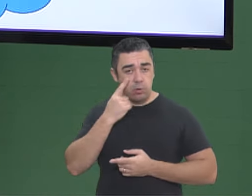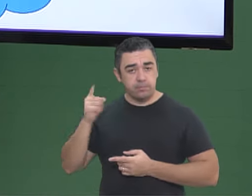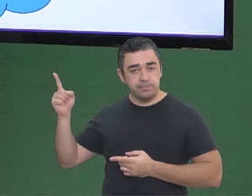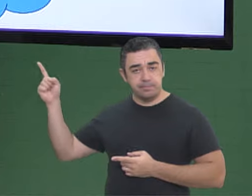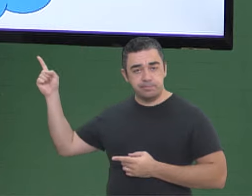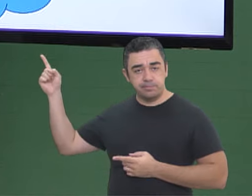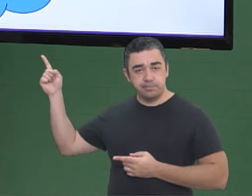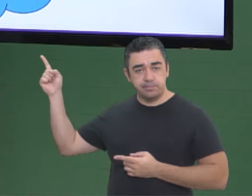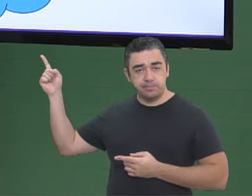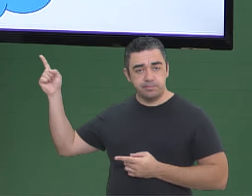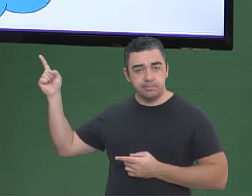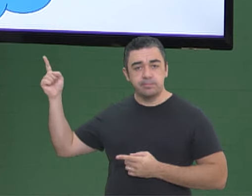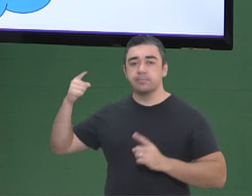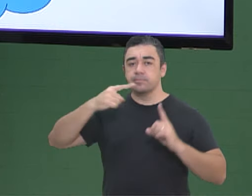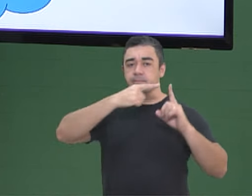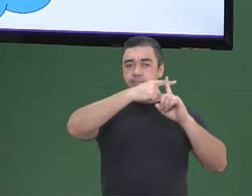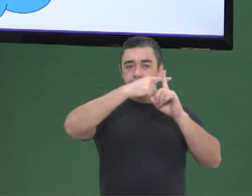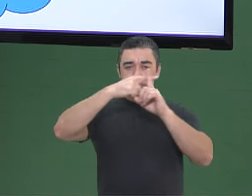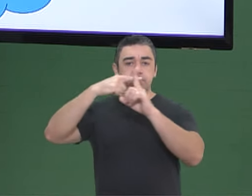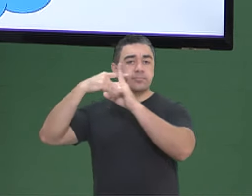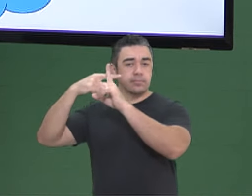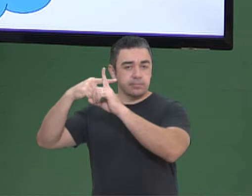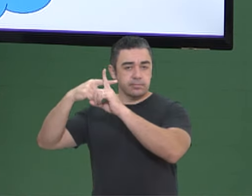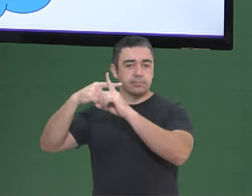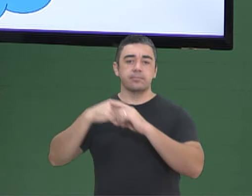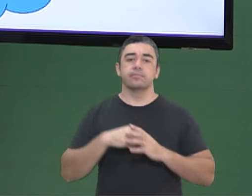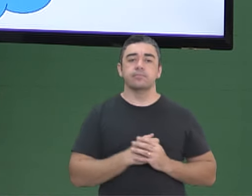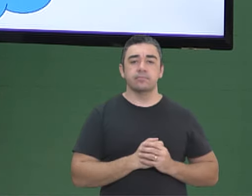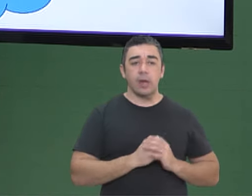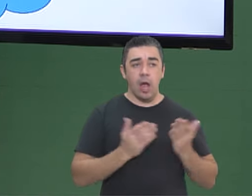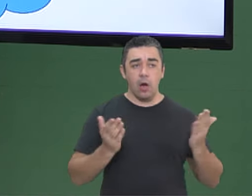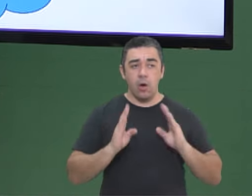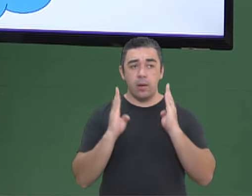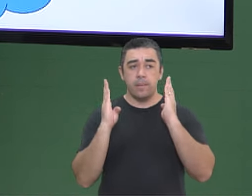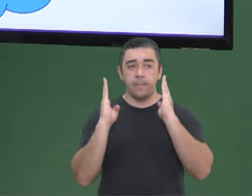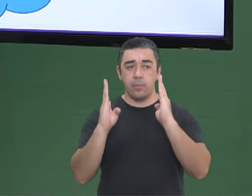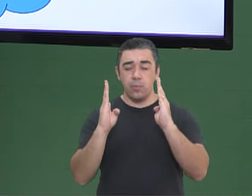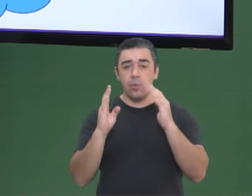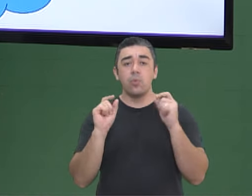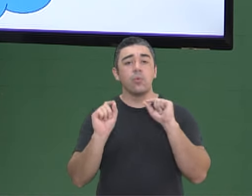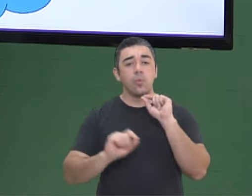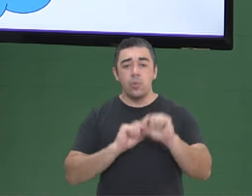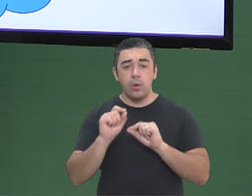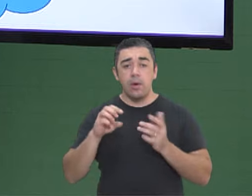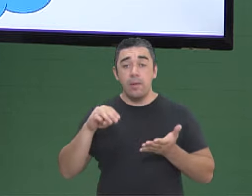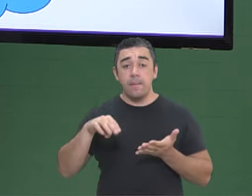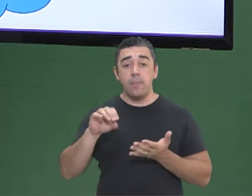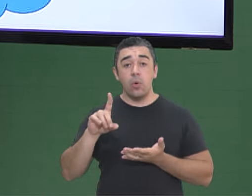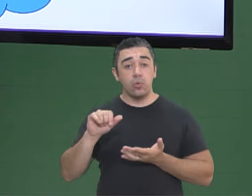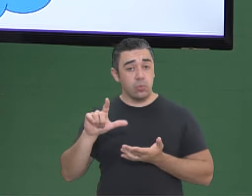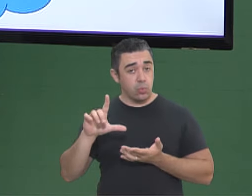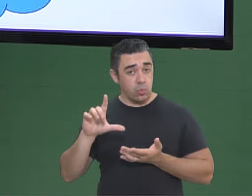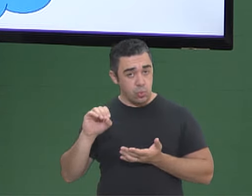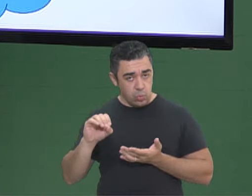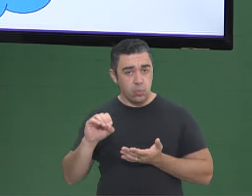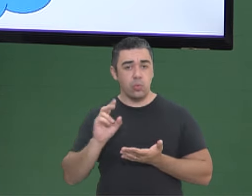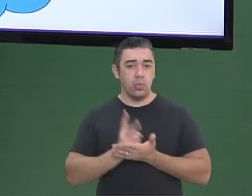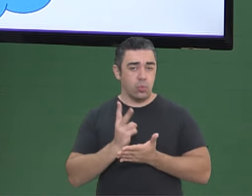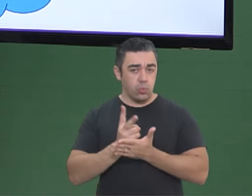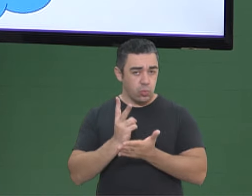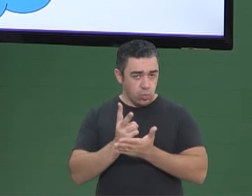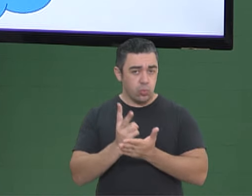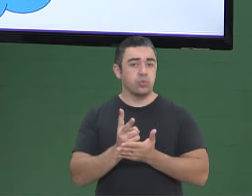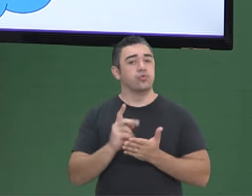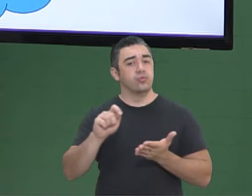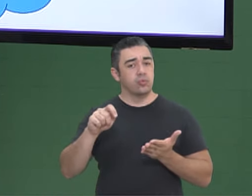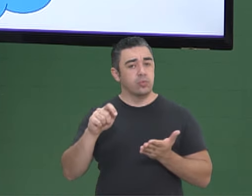em consideração tudo isso que a gente conversou, eu vou pedir para vocês fazerem esse exercício e daqui a pouco a gente